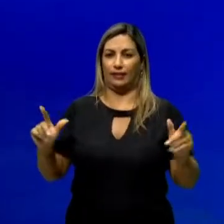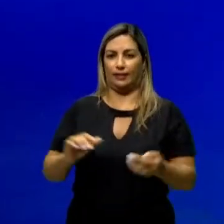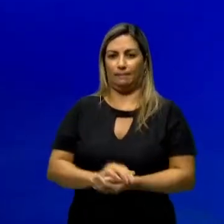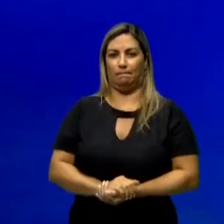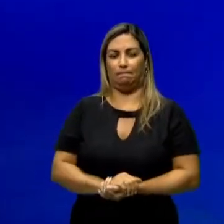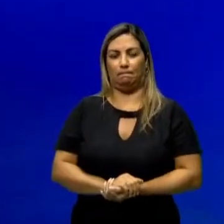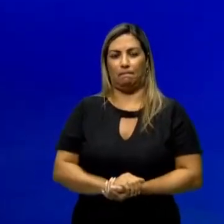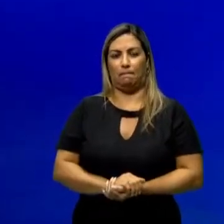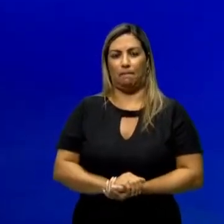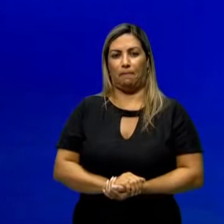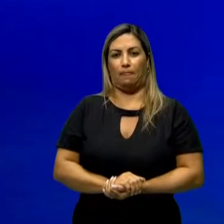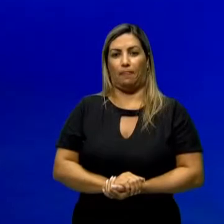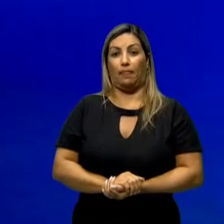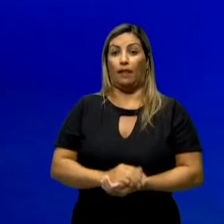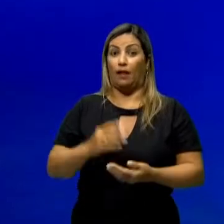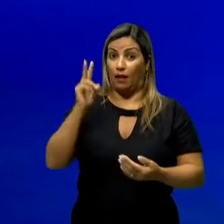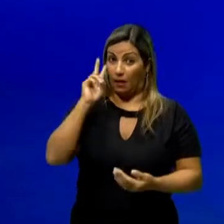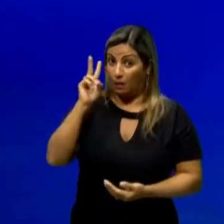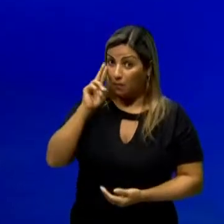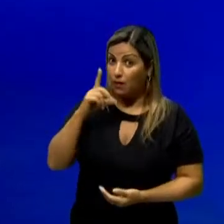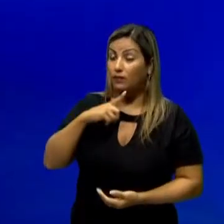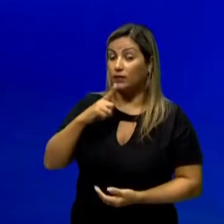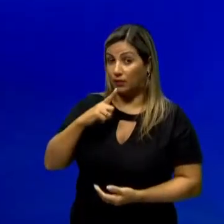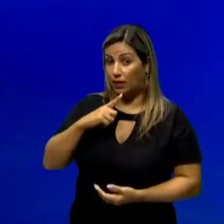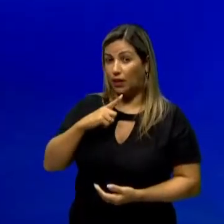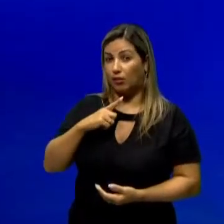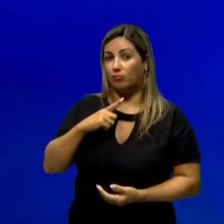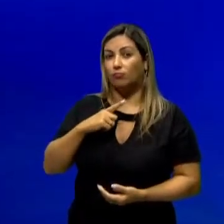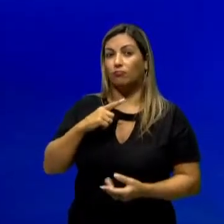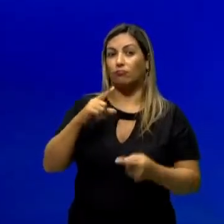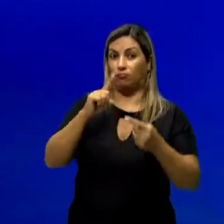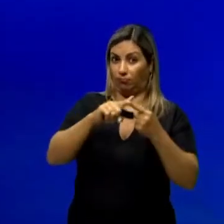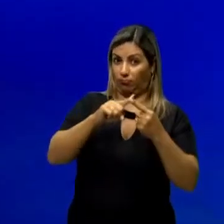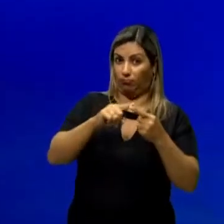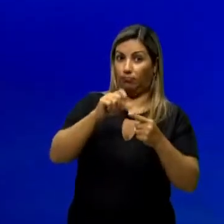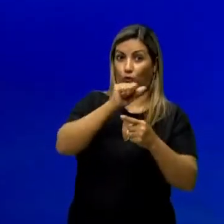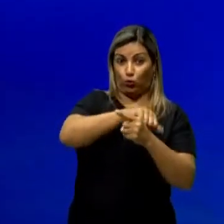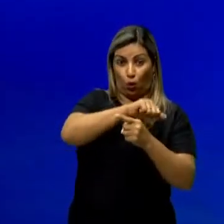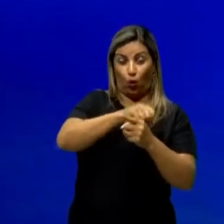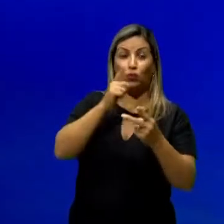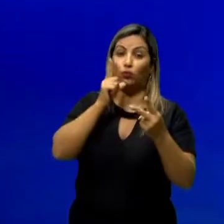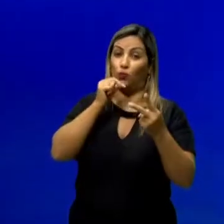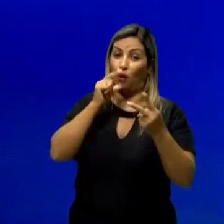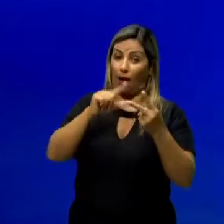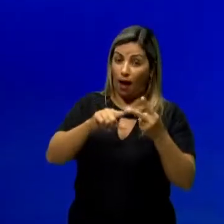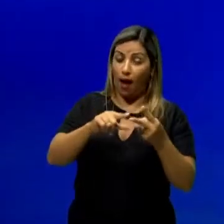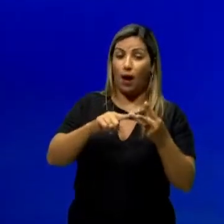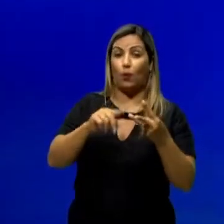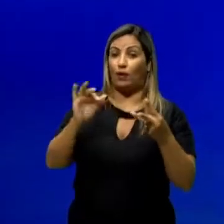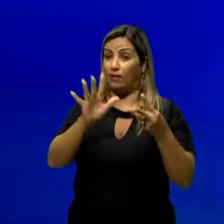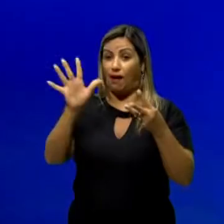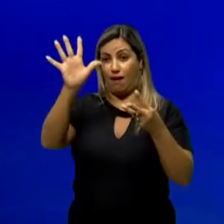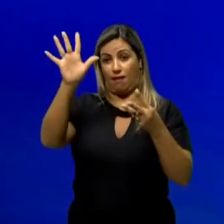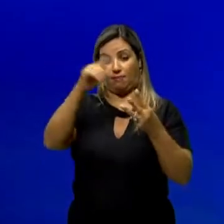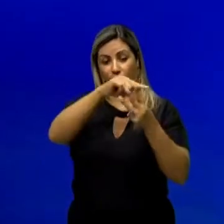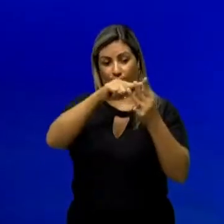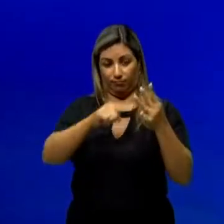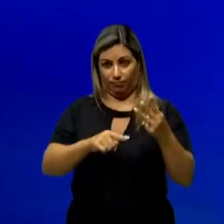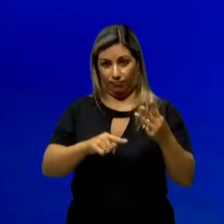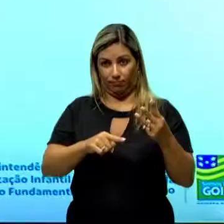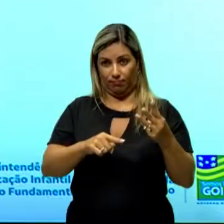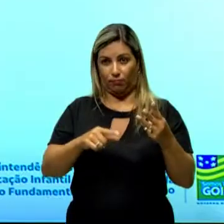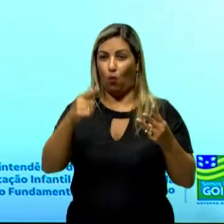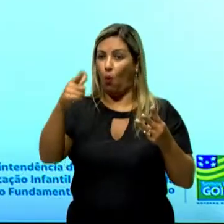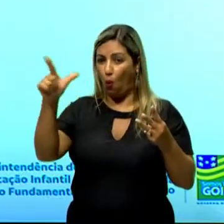os sistemas. Lembrando que isso se aplica tanto ao estado sólido, líquido e gasoso. Vejam, e outros estados também. Vamos